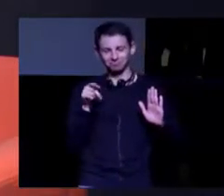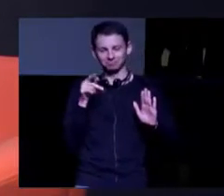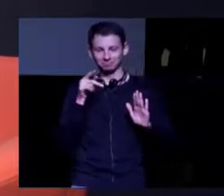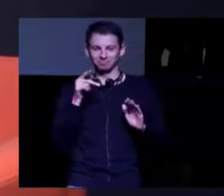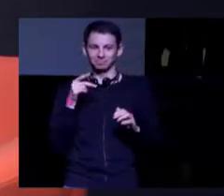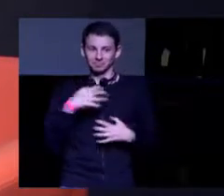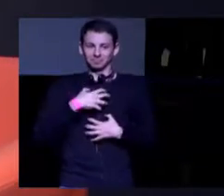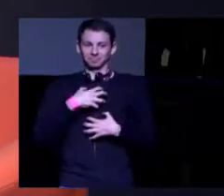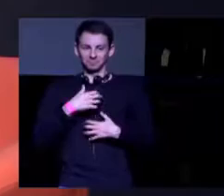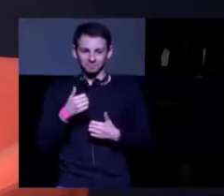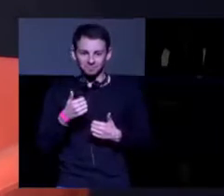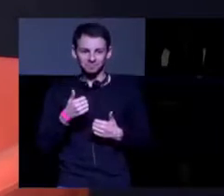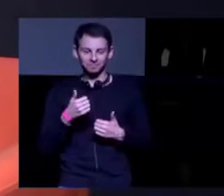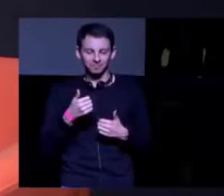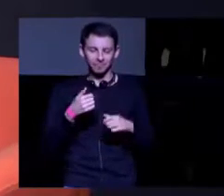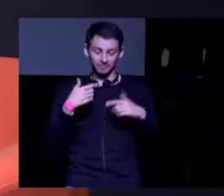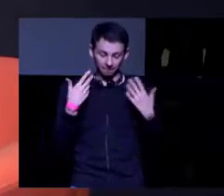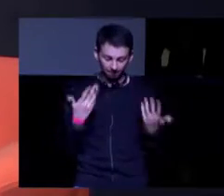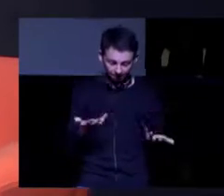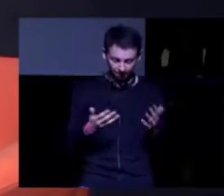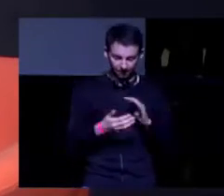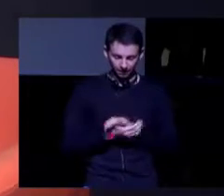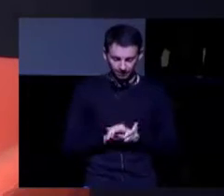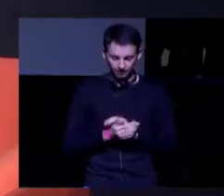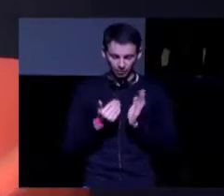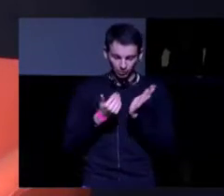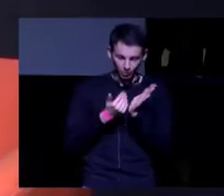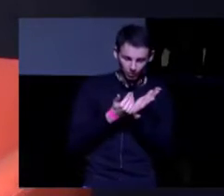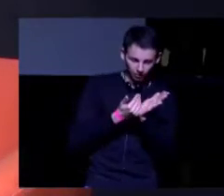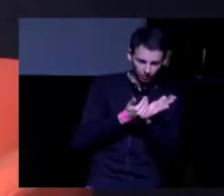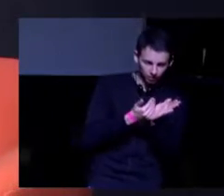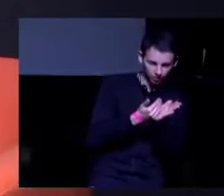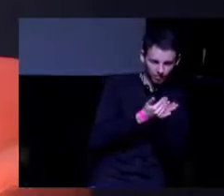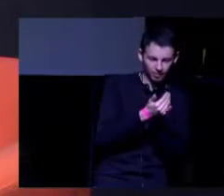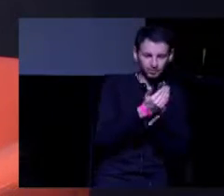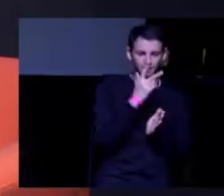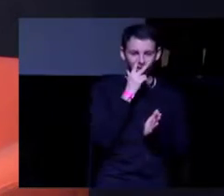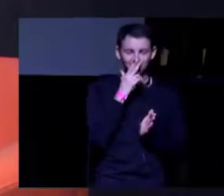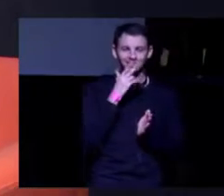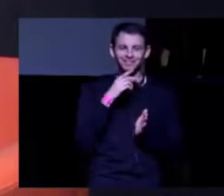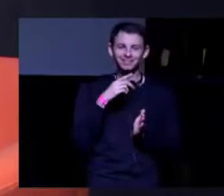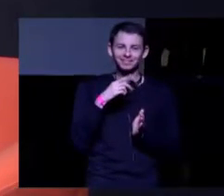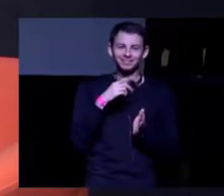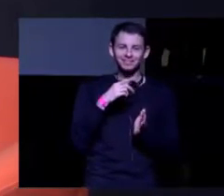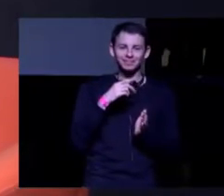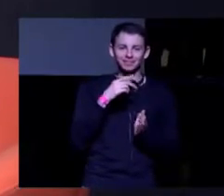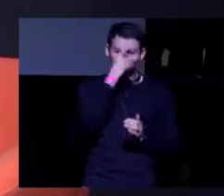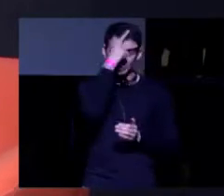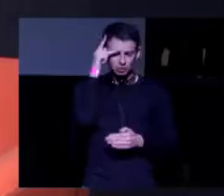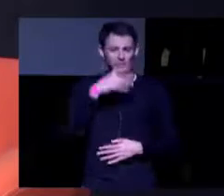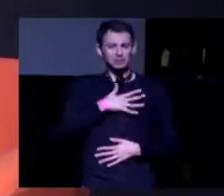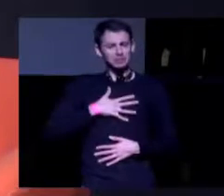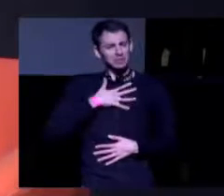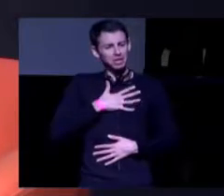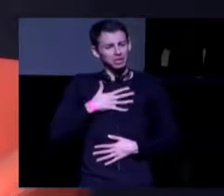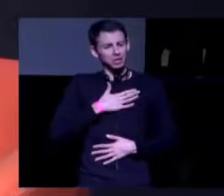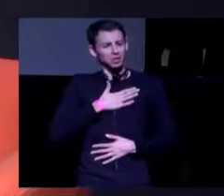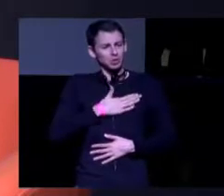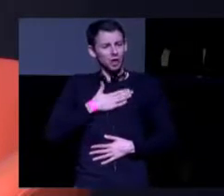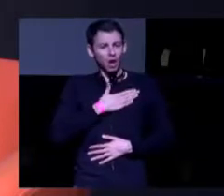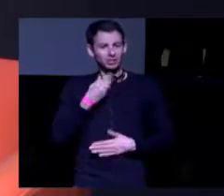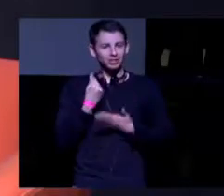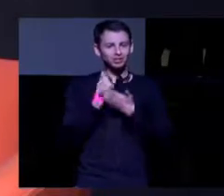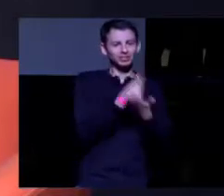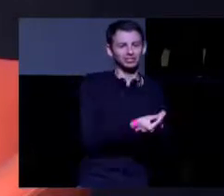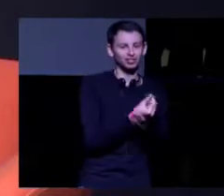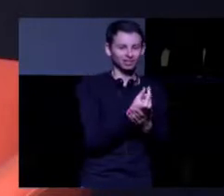primeiros apoiadores, ela começa assim, acho que as pessoas têm um certo prazer em apoiar, acho que já até tem estudos científicos que mostram